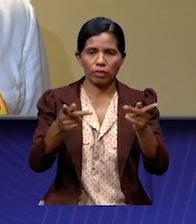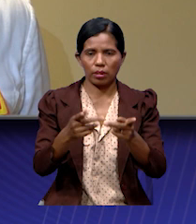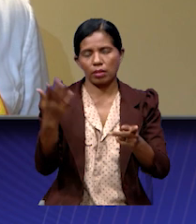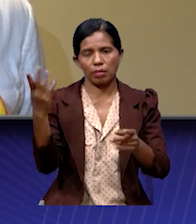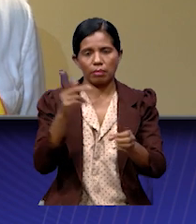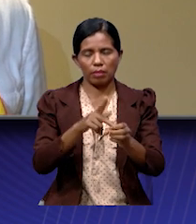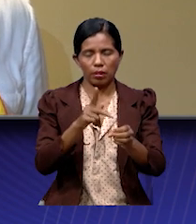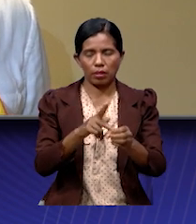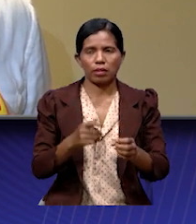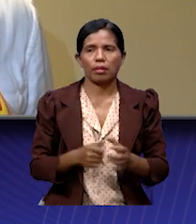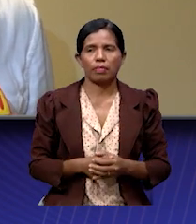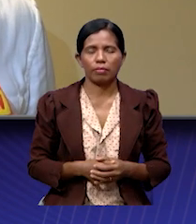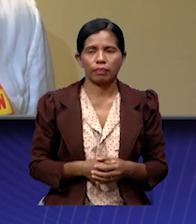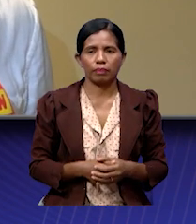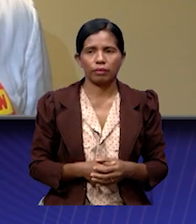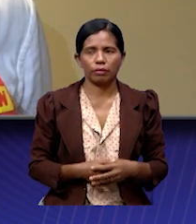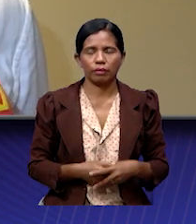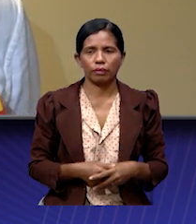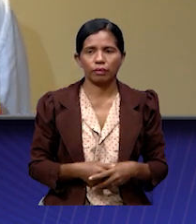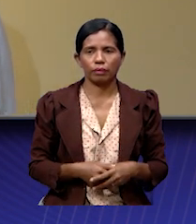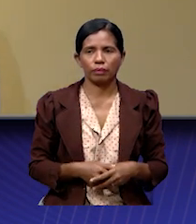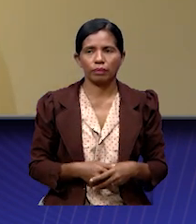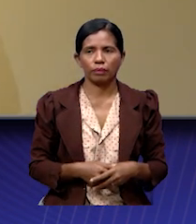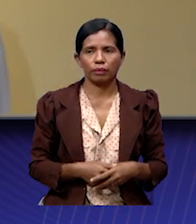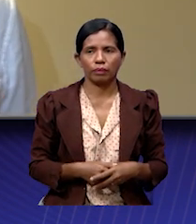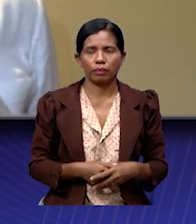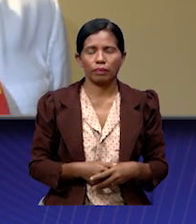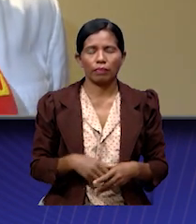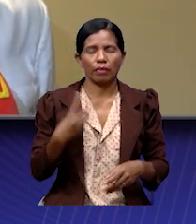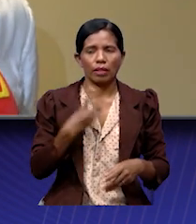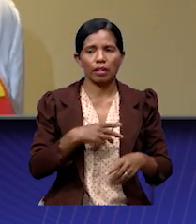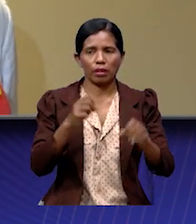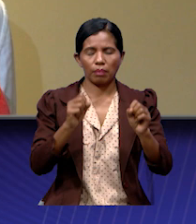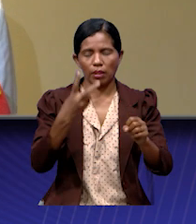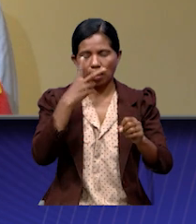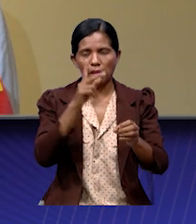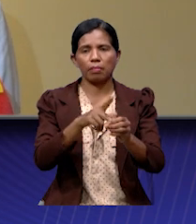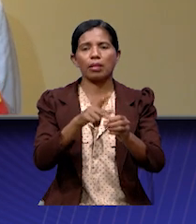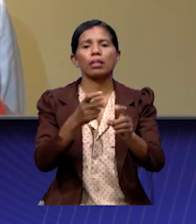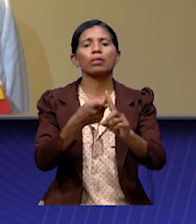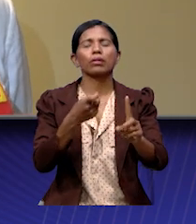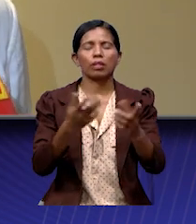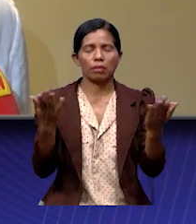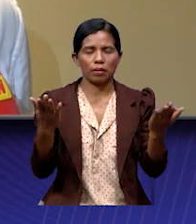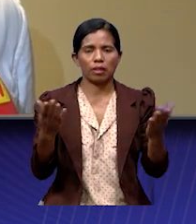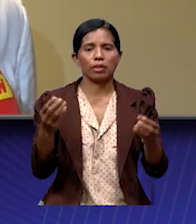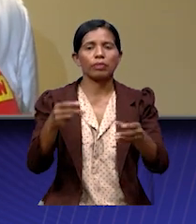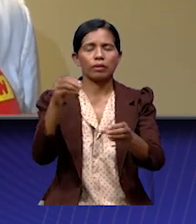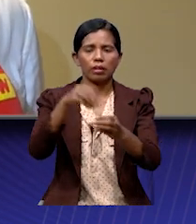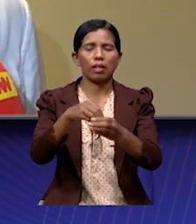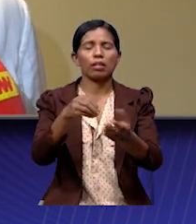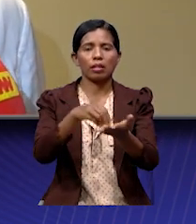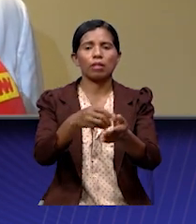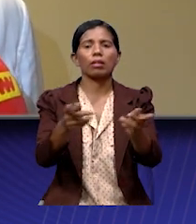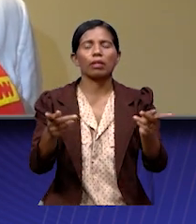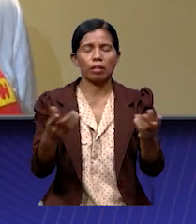ia posto abbassamento combustibile sira supply chain ita lor hare mina ne mai ho sine be rai ne be trasporti